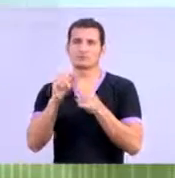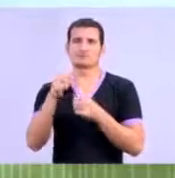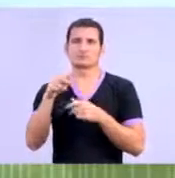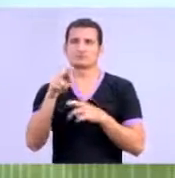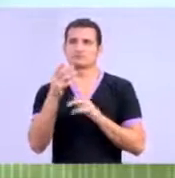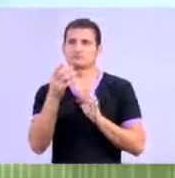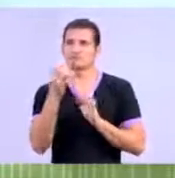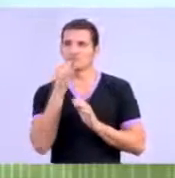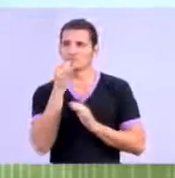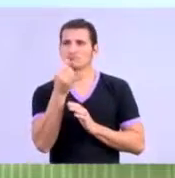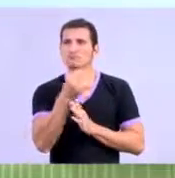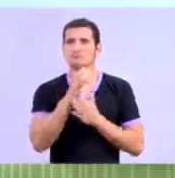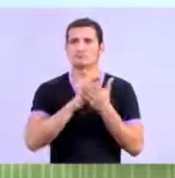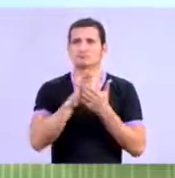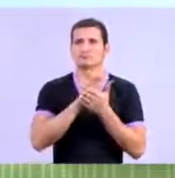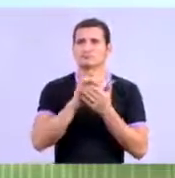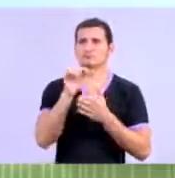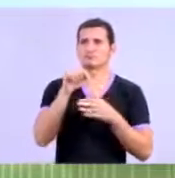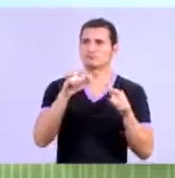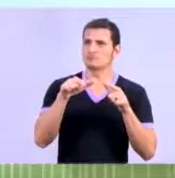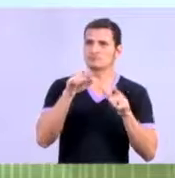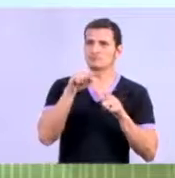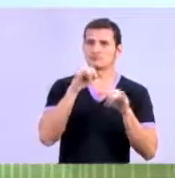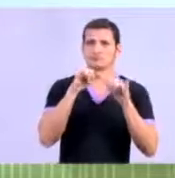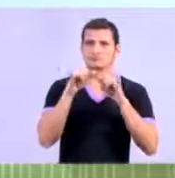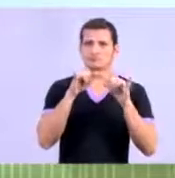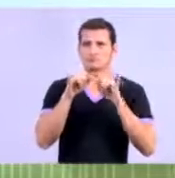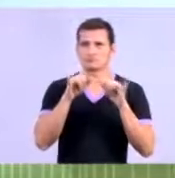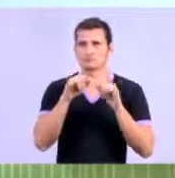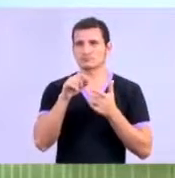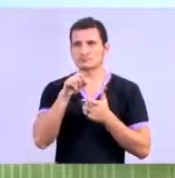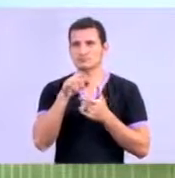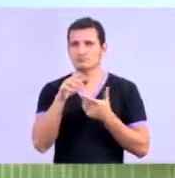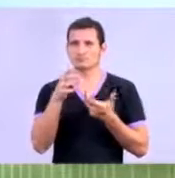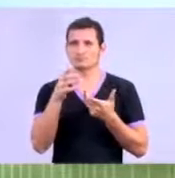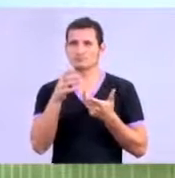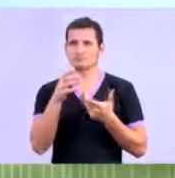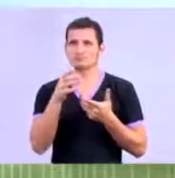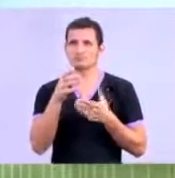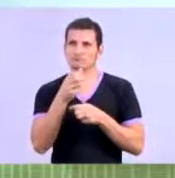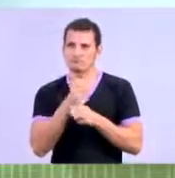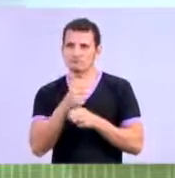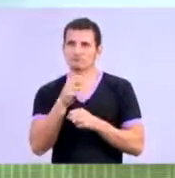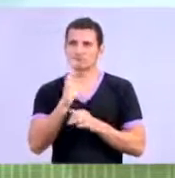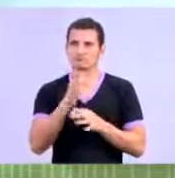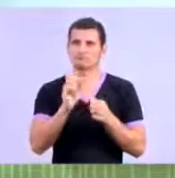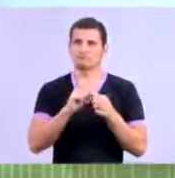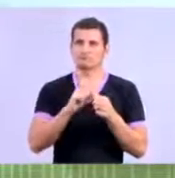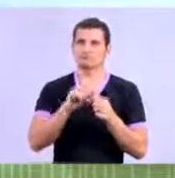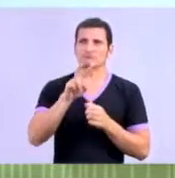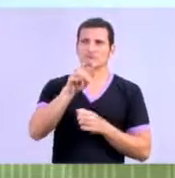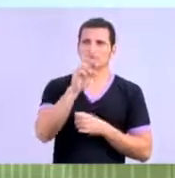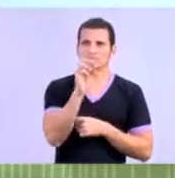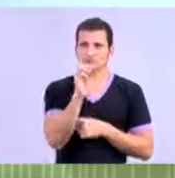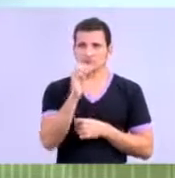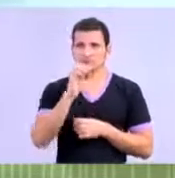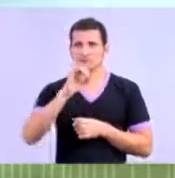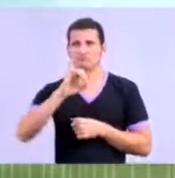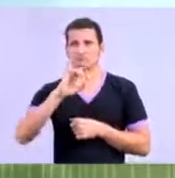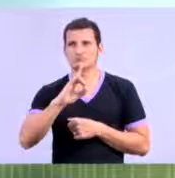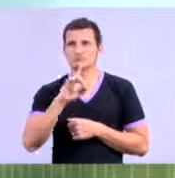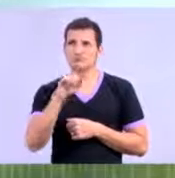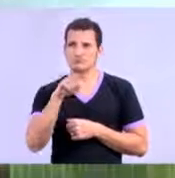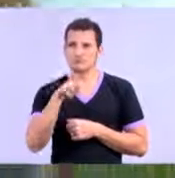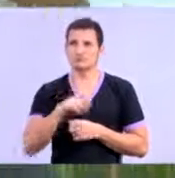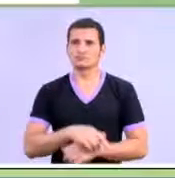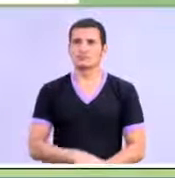para ninguém que aquele serviço, aquela informação, aquele processamento foi feito, eu sei que vai ser feito. O void serve para isso, né?